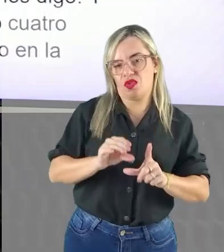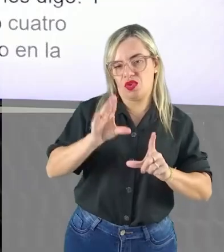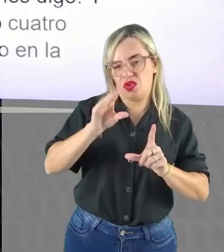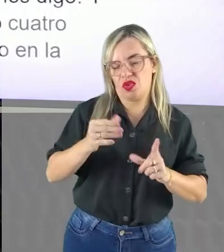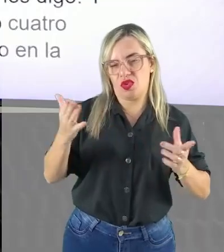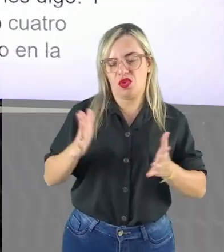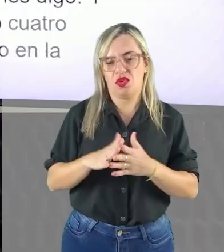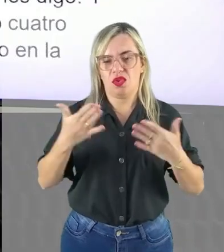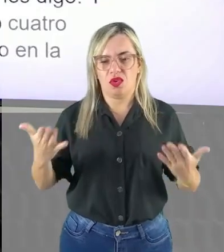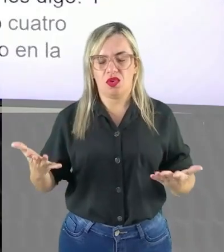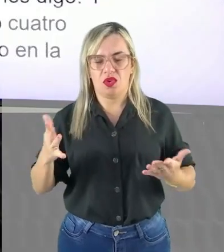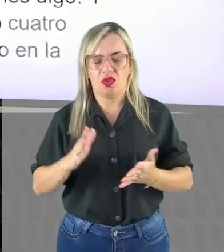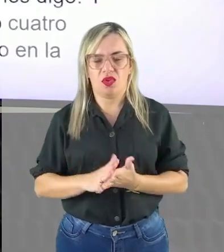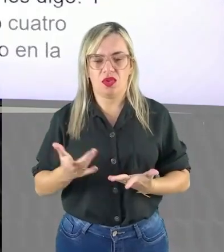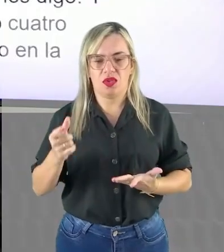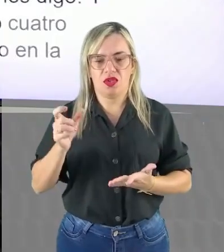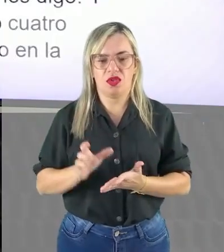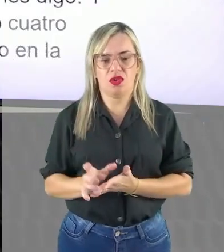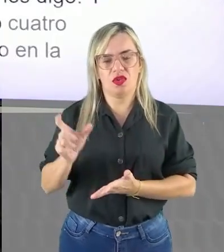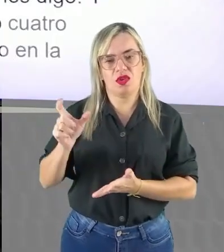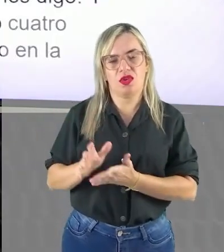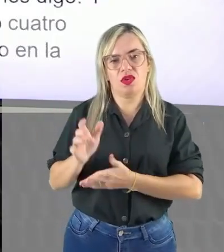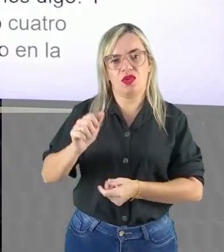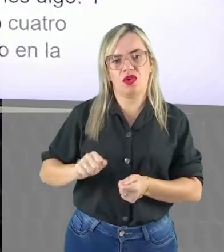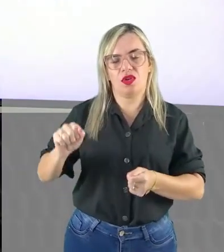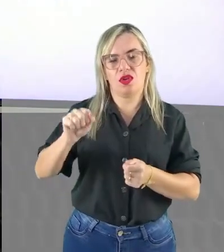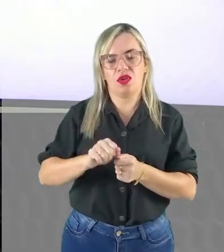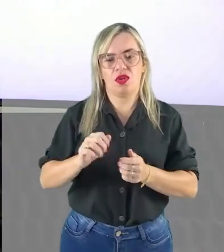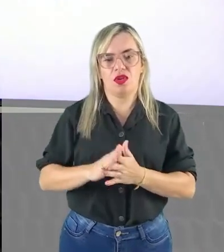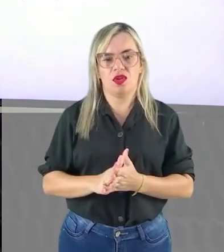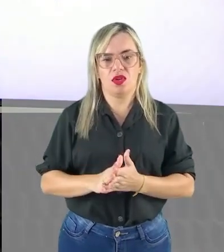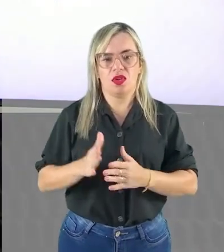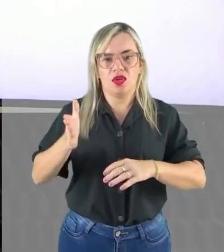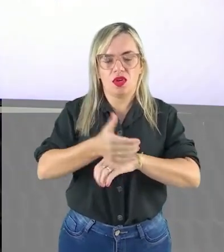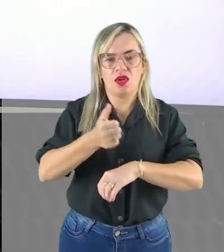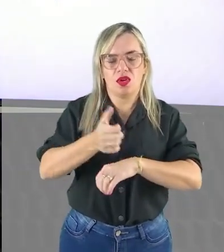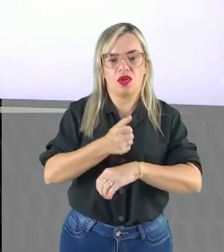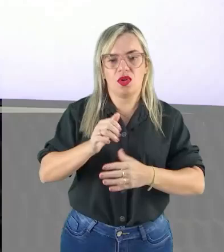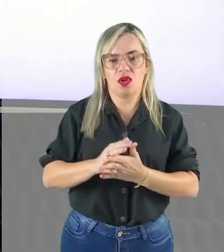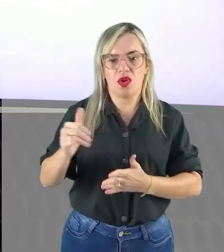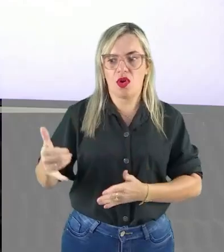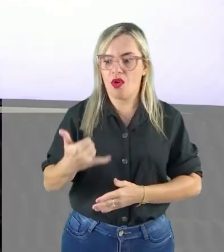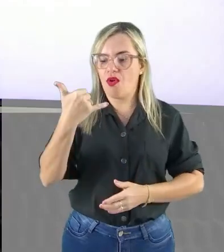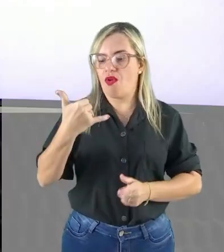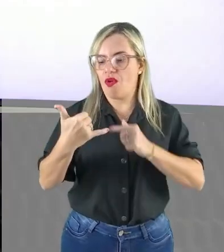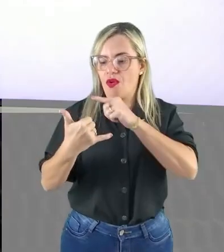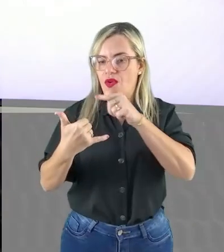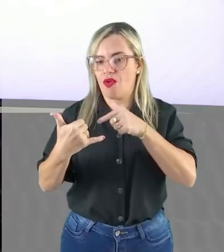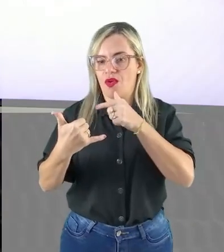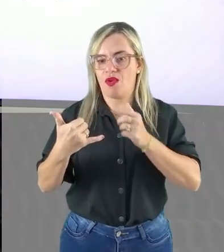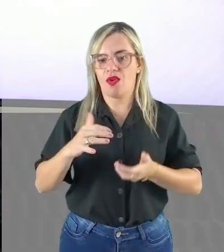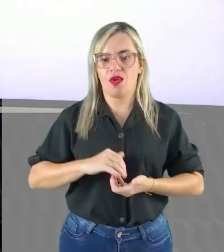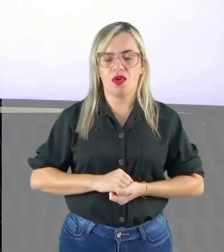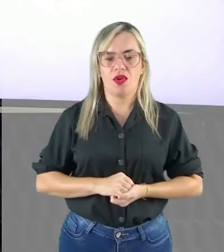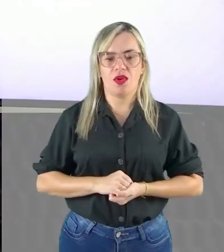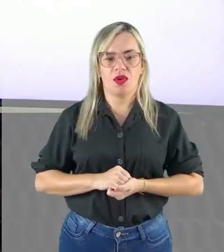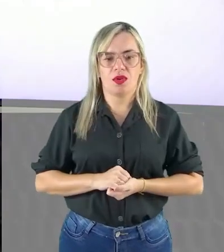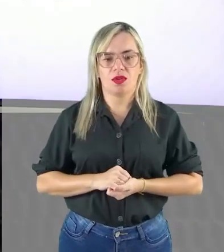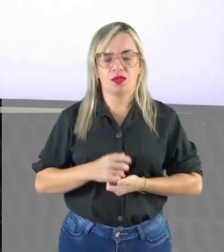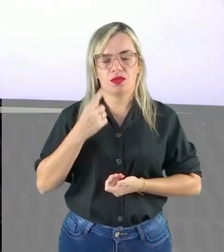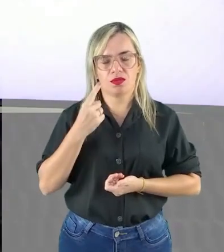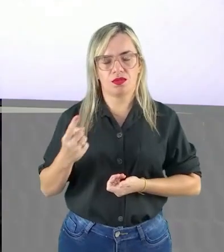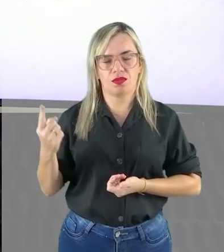ali, te coloca uma notificação na tela. Com sonido, además, pese a que tenho